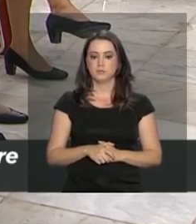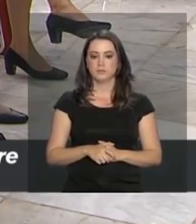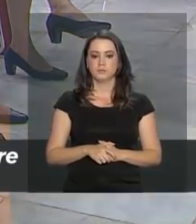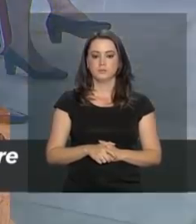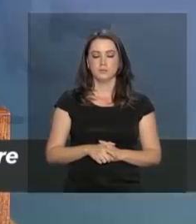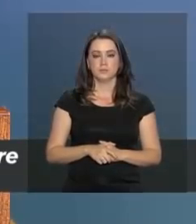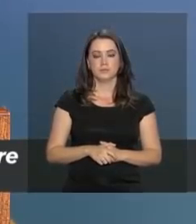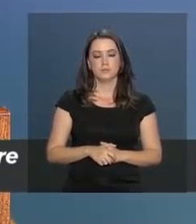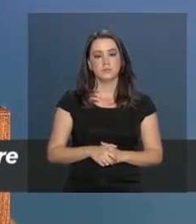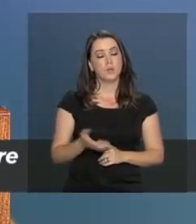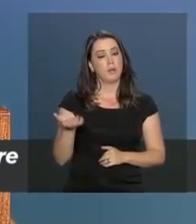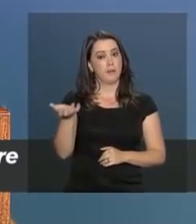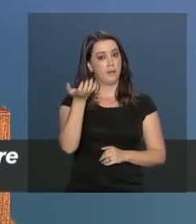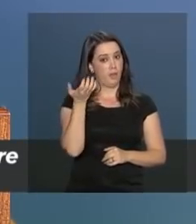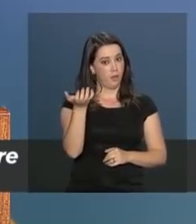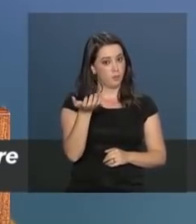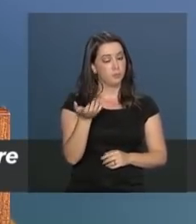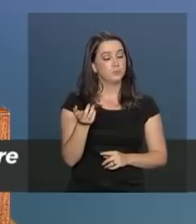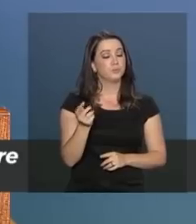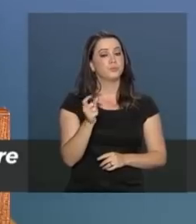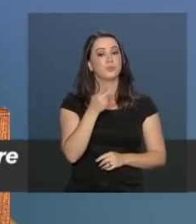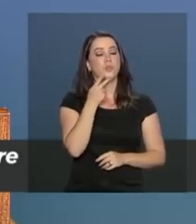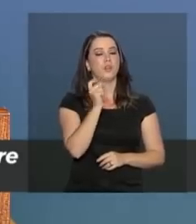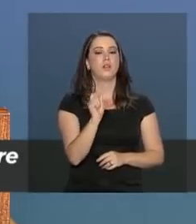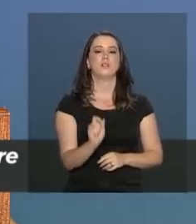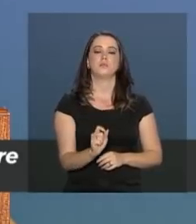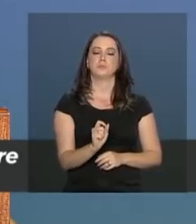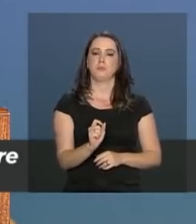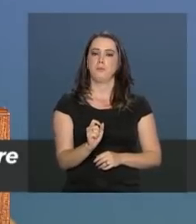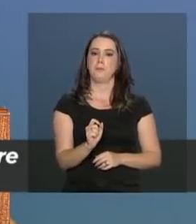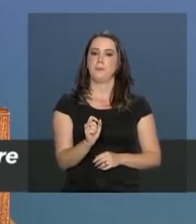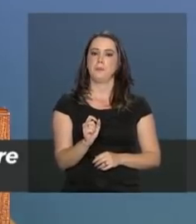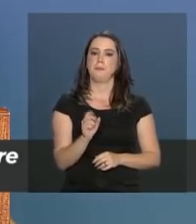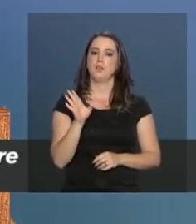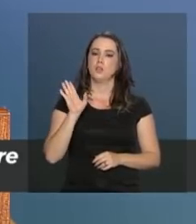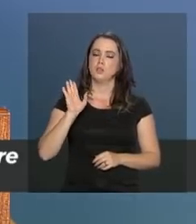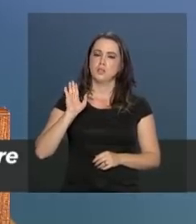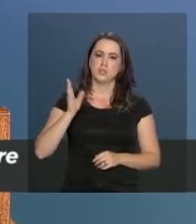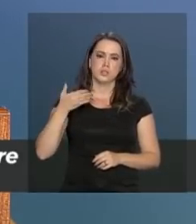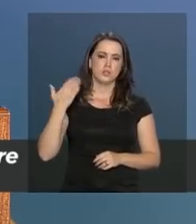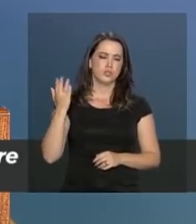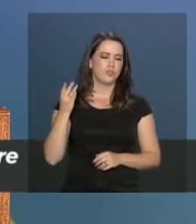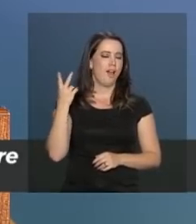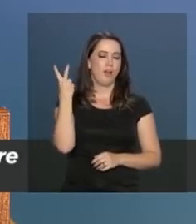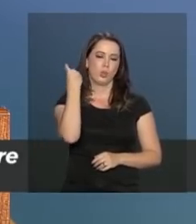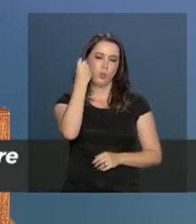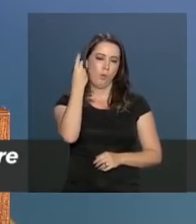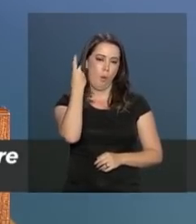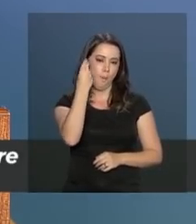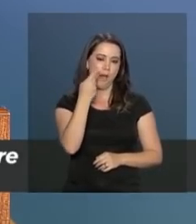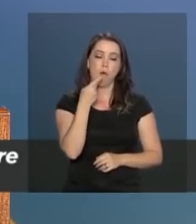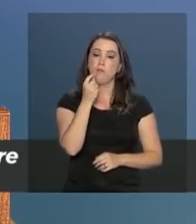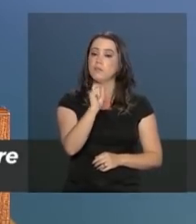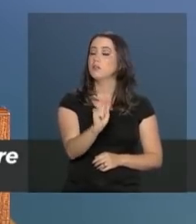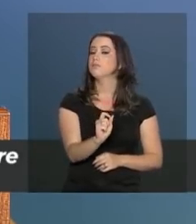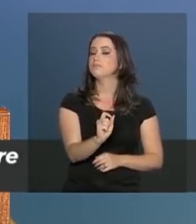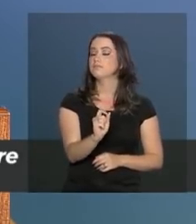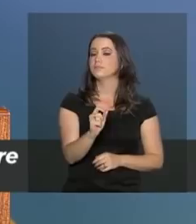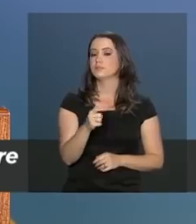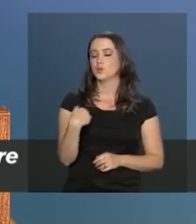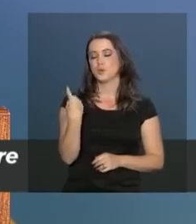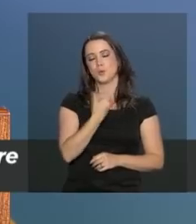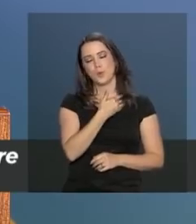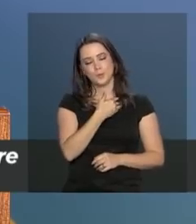e eu quero também dizer que já se tornou mais ou menos é lugar comum dizer que o nosso